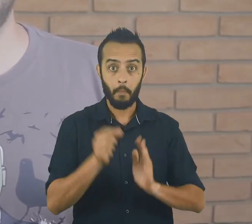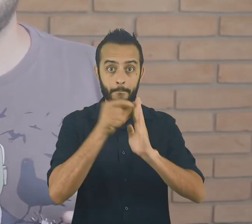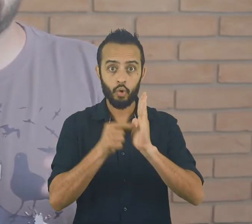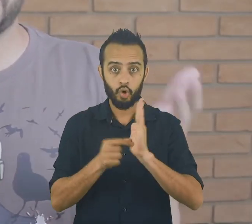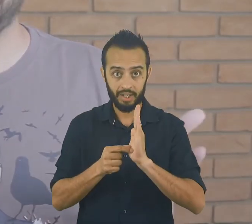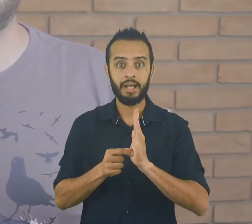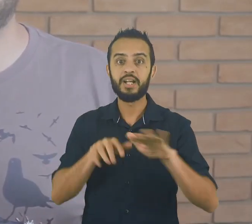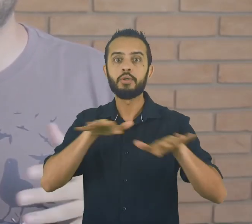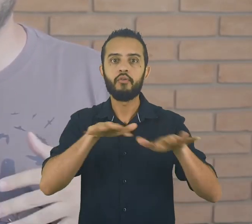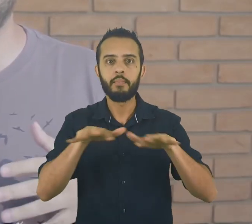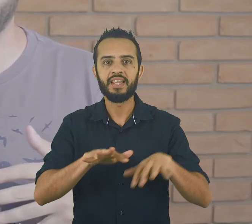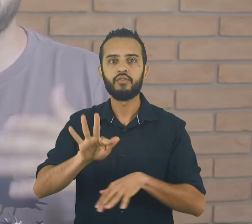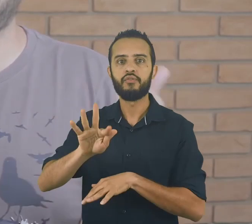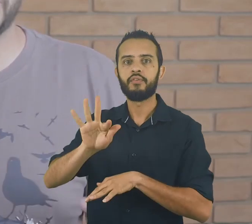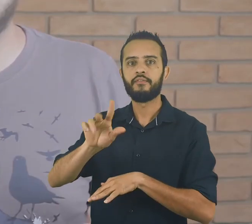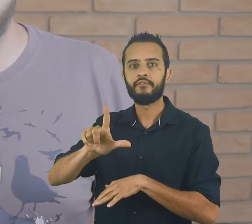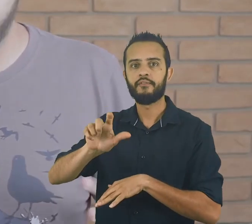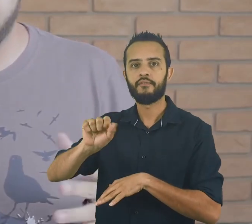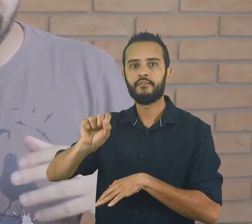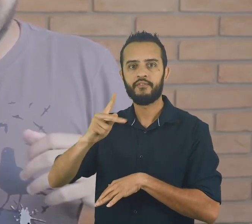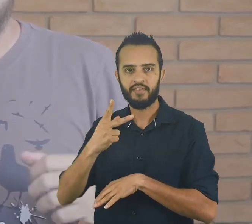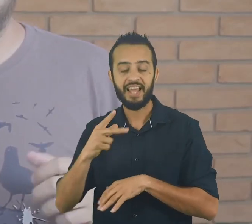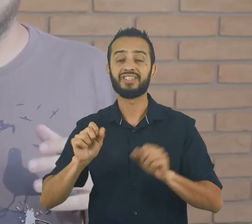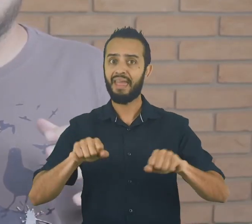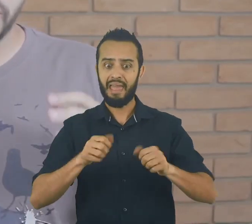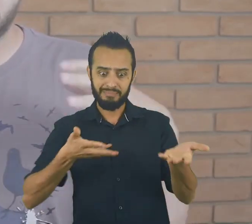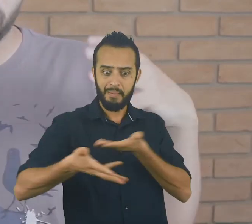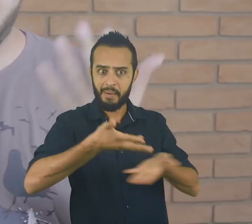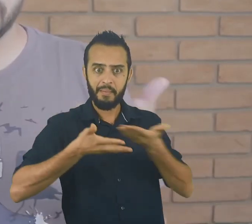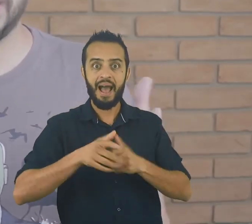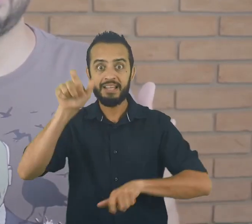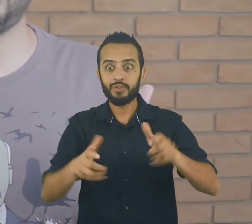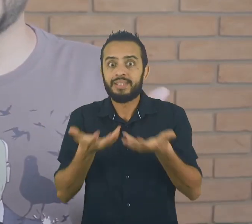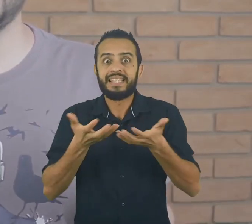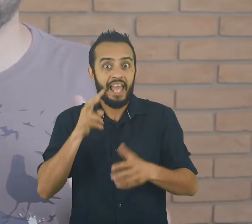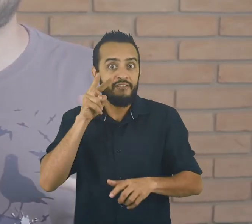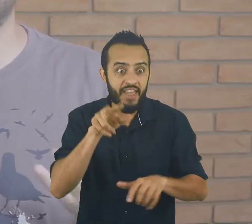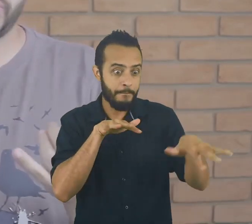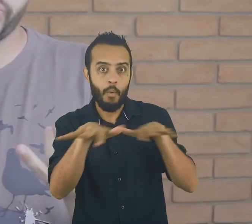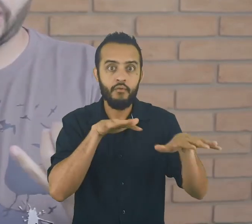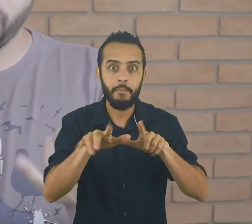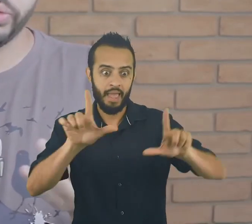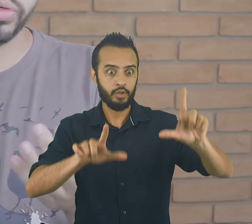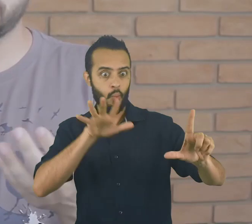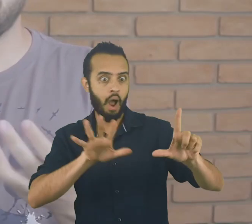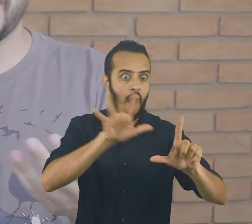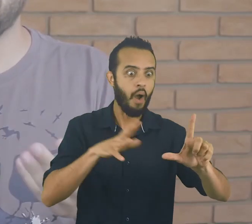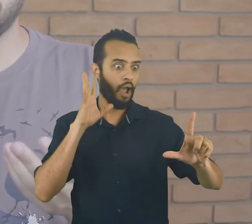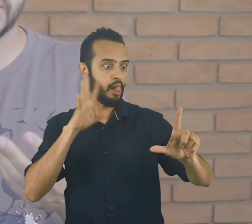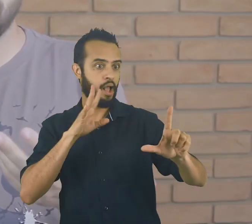referência de interatividade, de Rich Internet Application. Era a coisa que as pessoas mais queriam no mundo, tanto meus alunos,